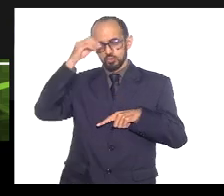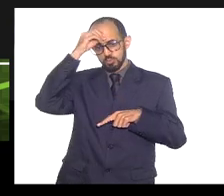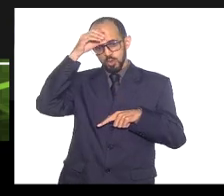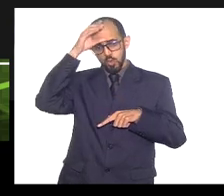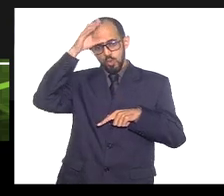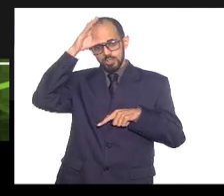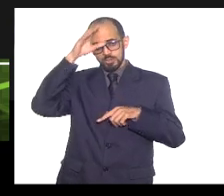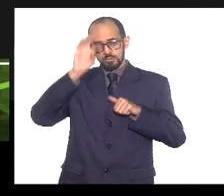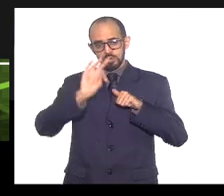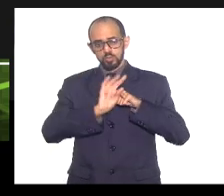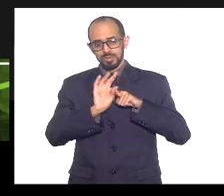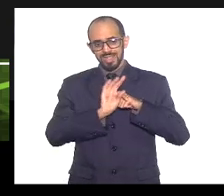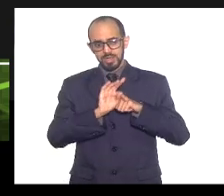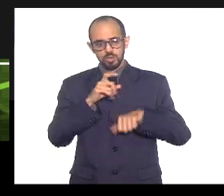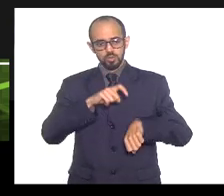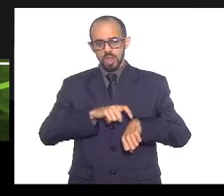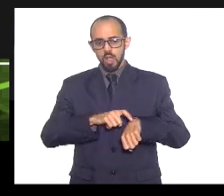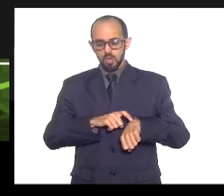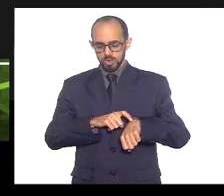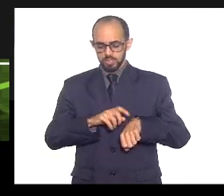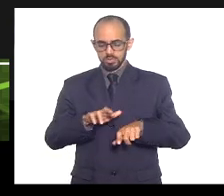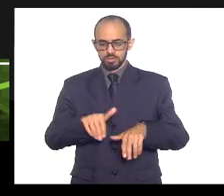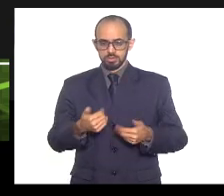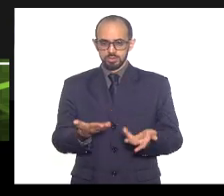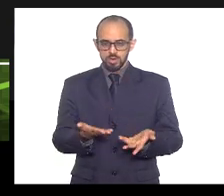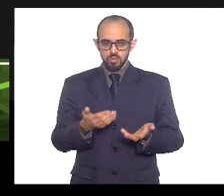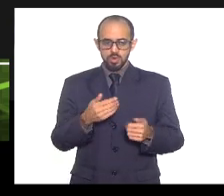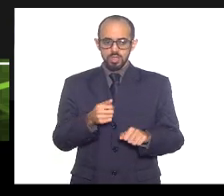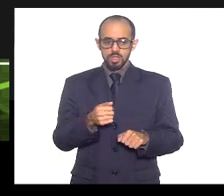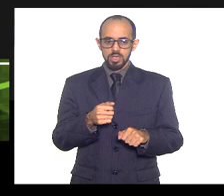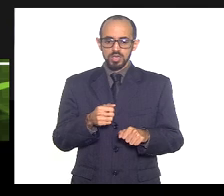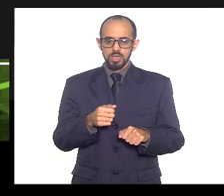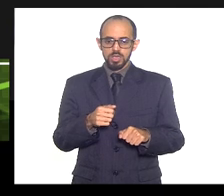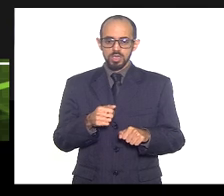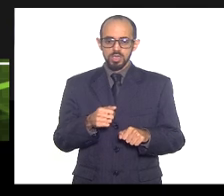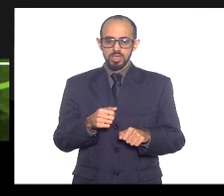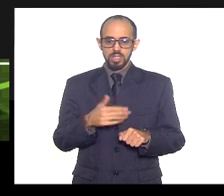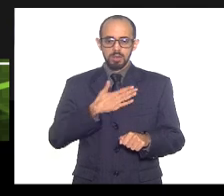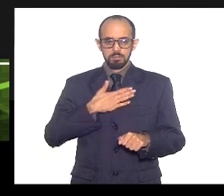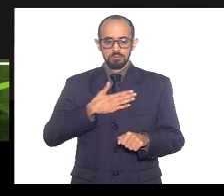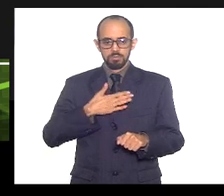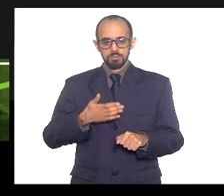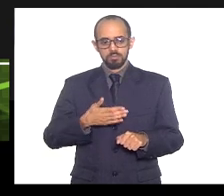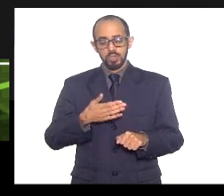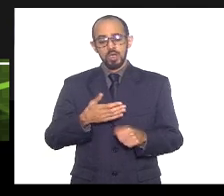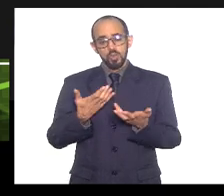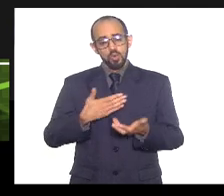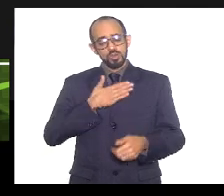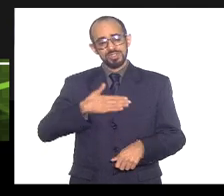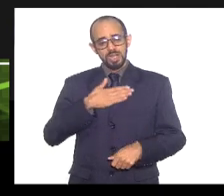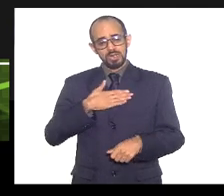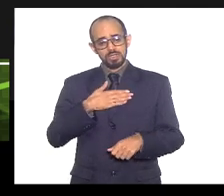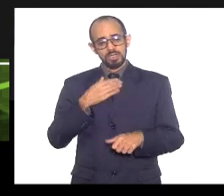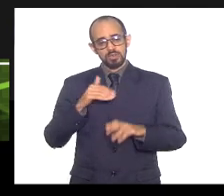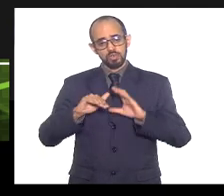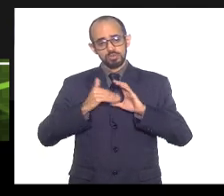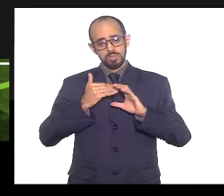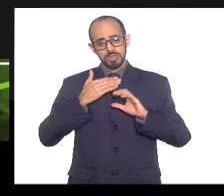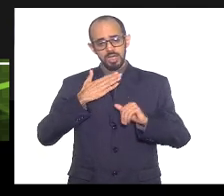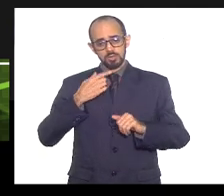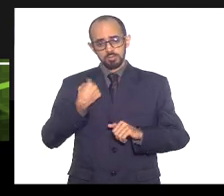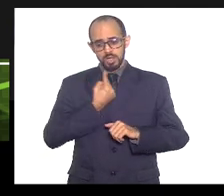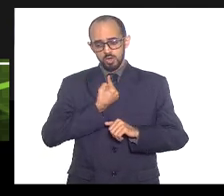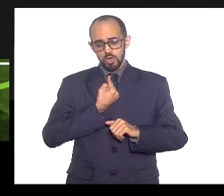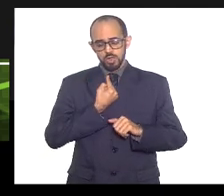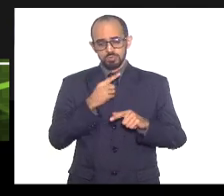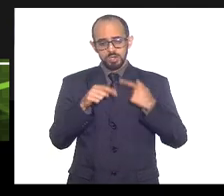responder de imediato. Então, eu considero que essa seria um questionamento que eu gostaria que fosse endereçado e nós